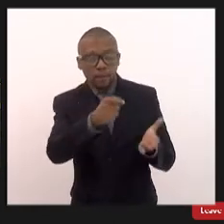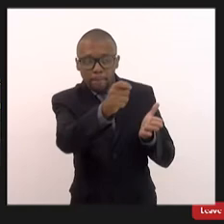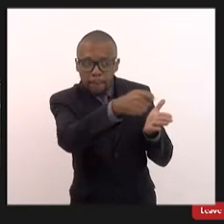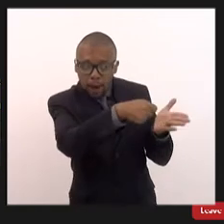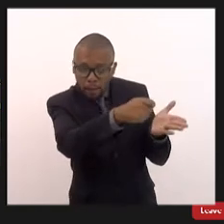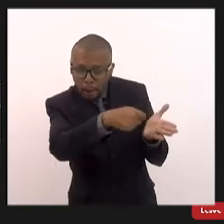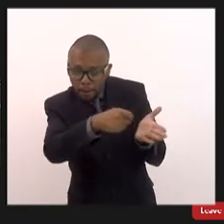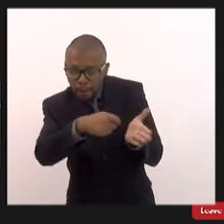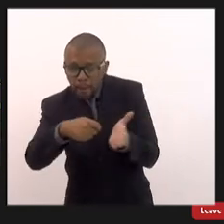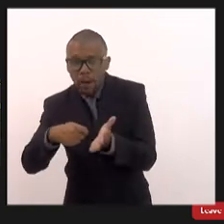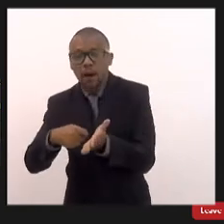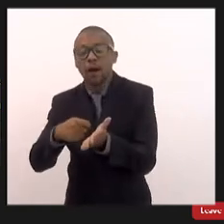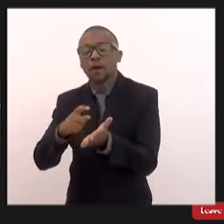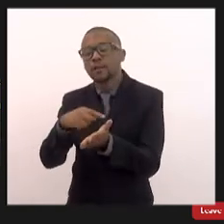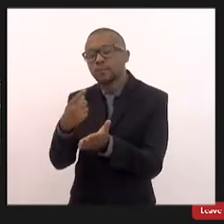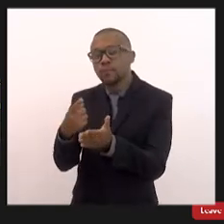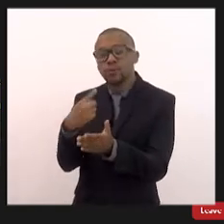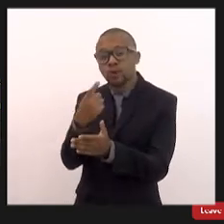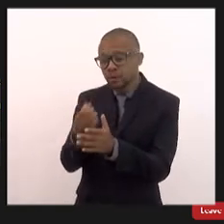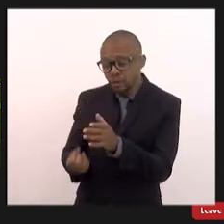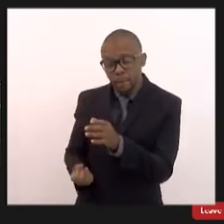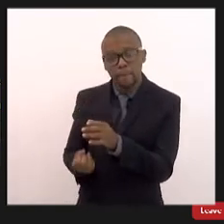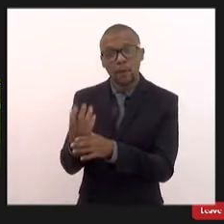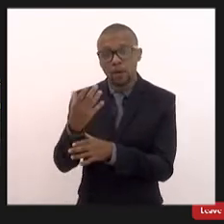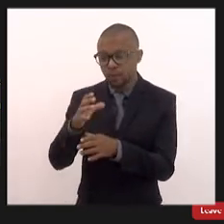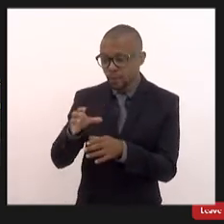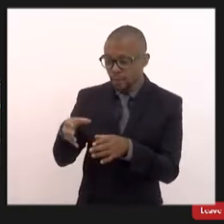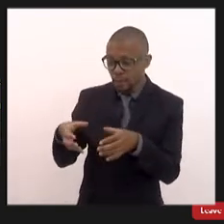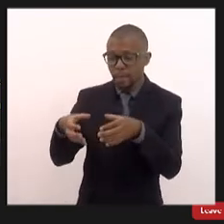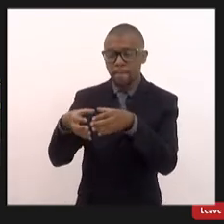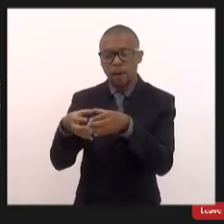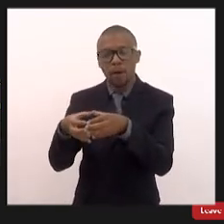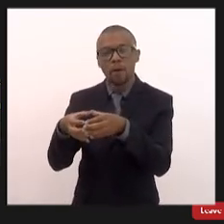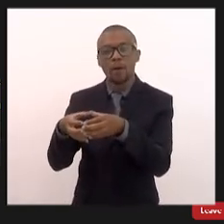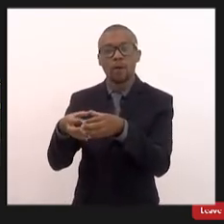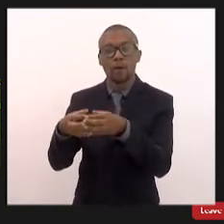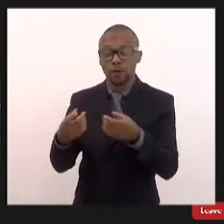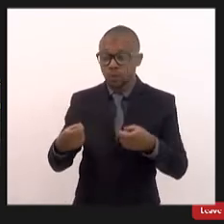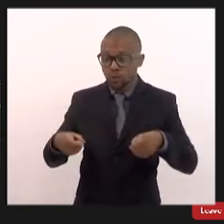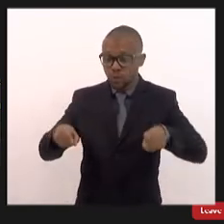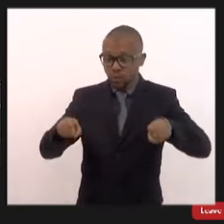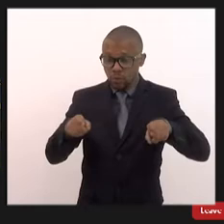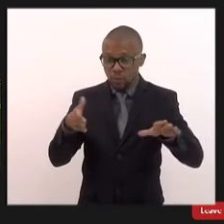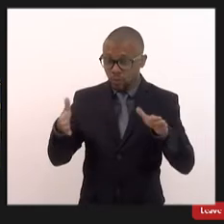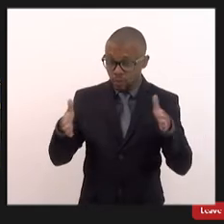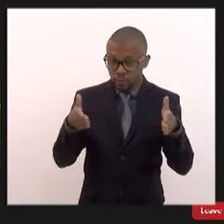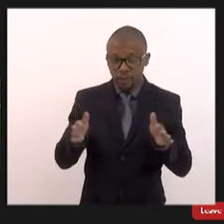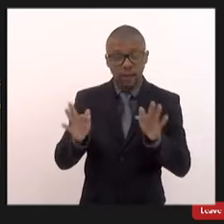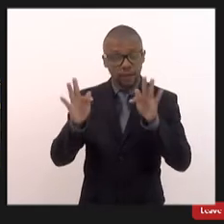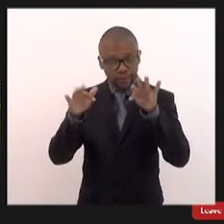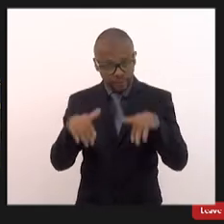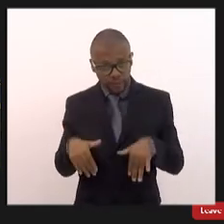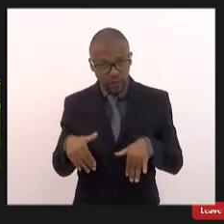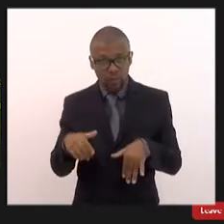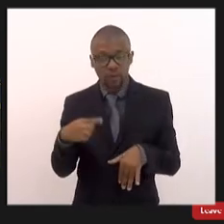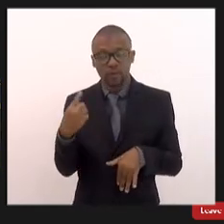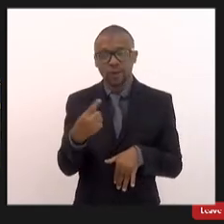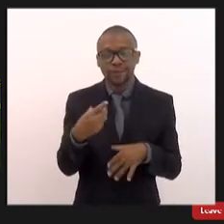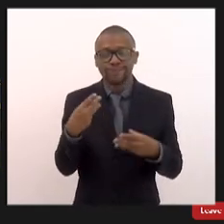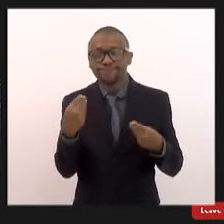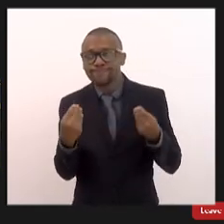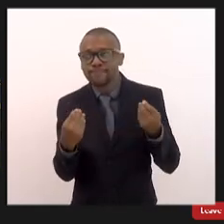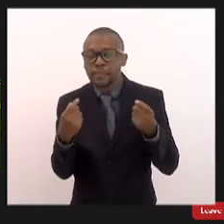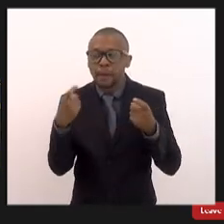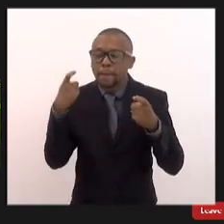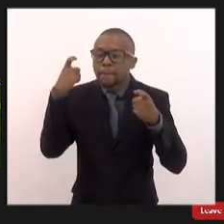frente, né, a criação da frente, e quando terminou o nosso mandato, a gente ficou assim